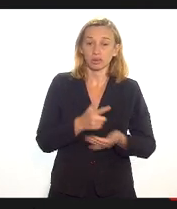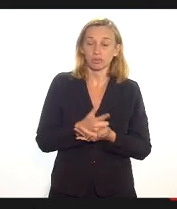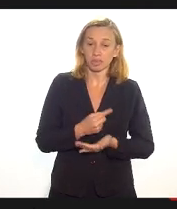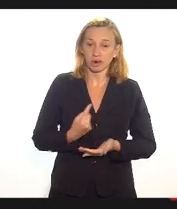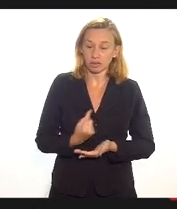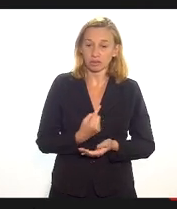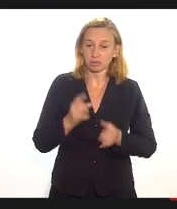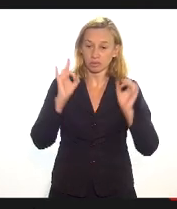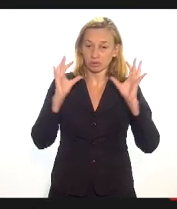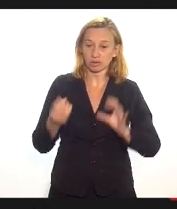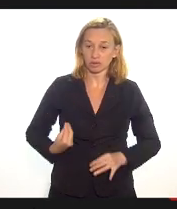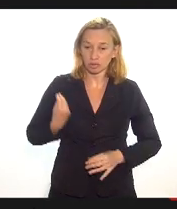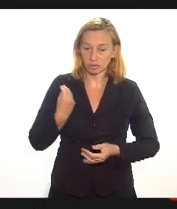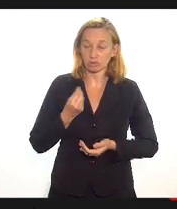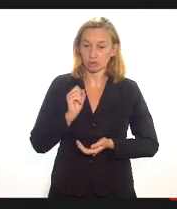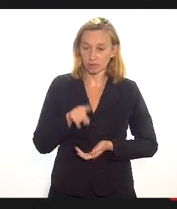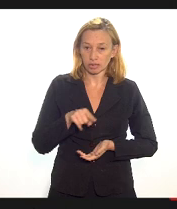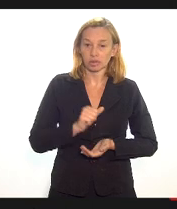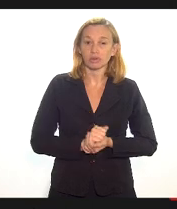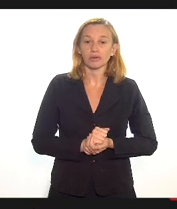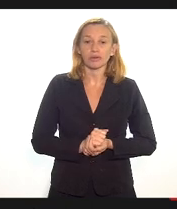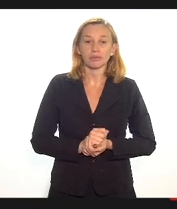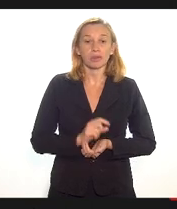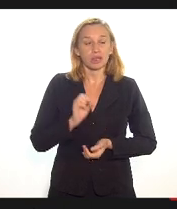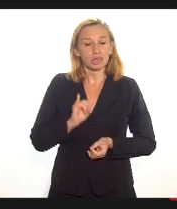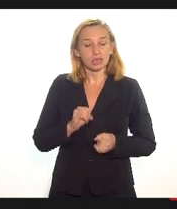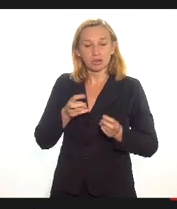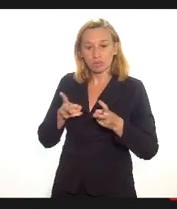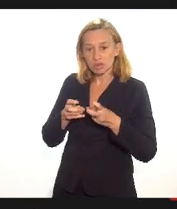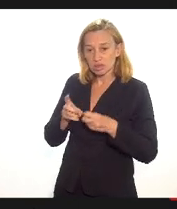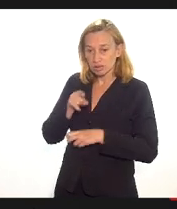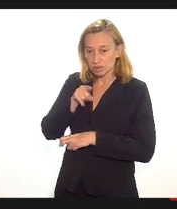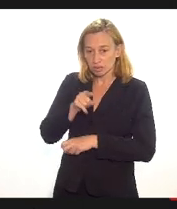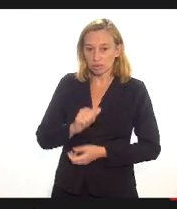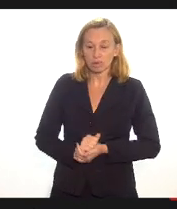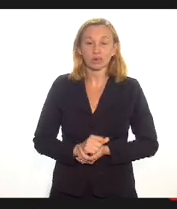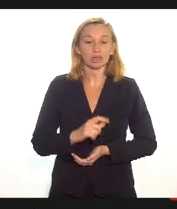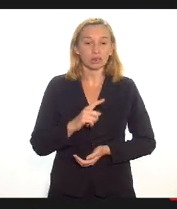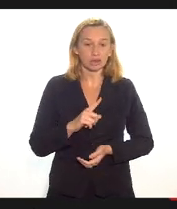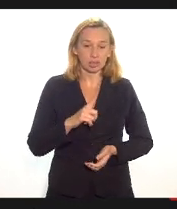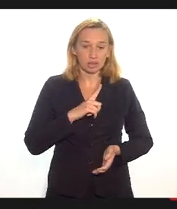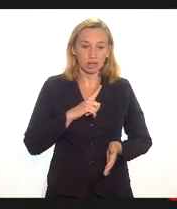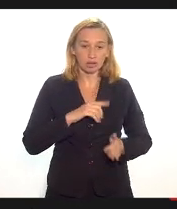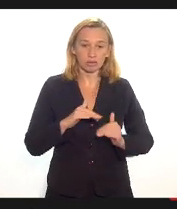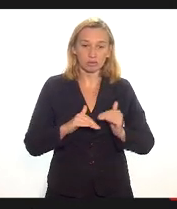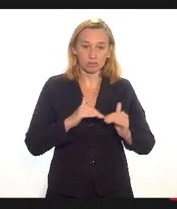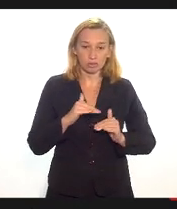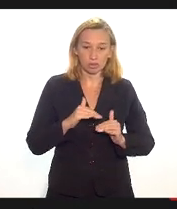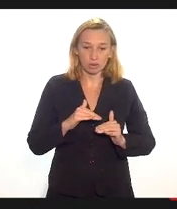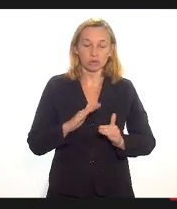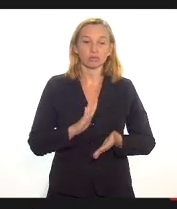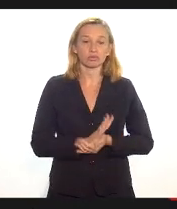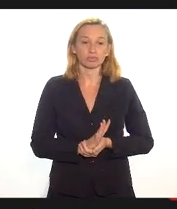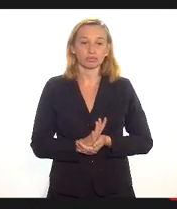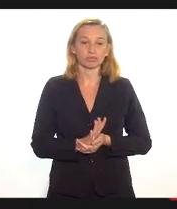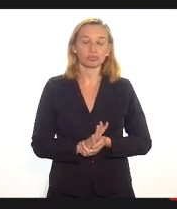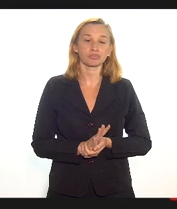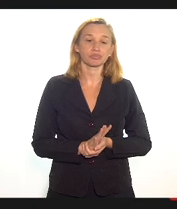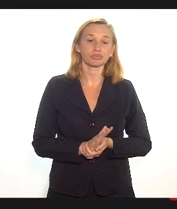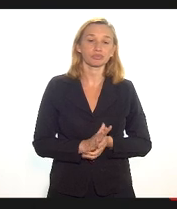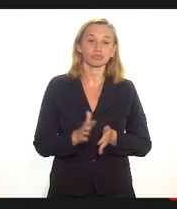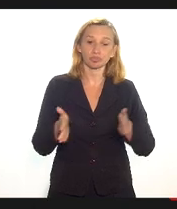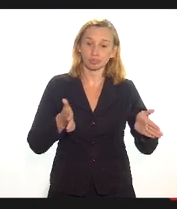participação especial. Né? Se nós olharmos o Brent, ele também teve uma evolução oscilando ao longo desse